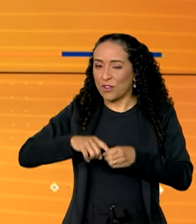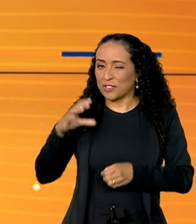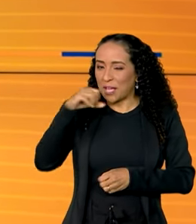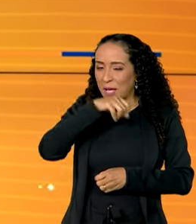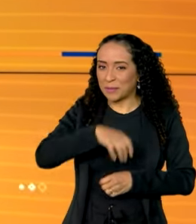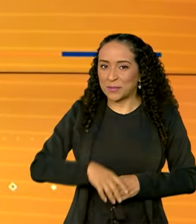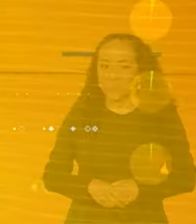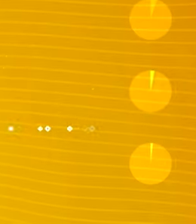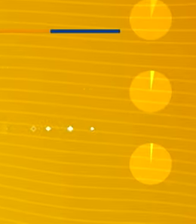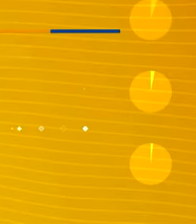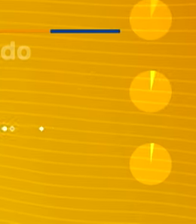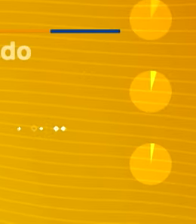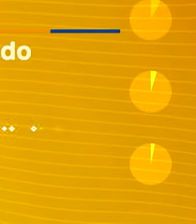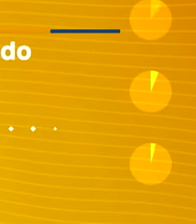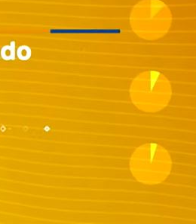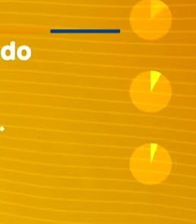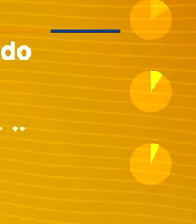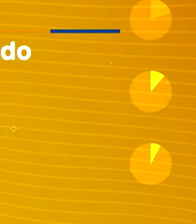já